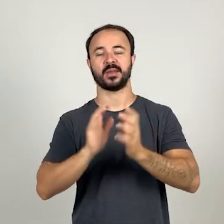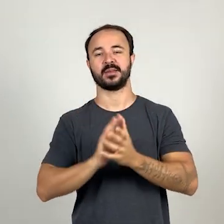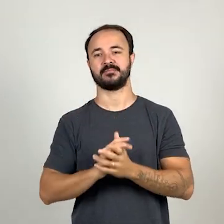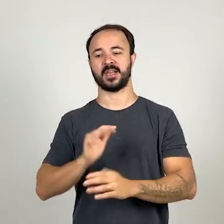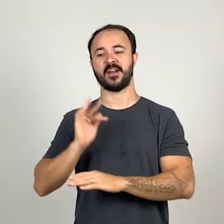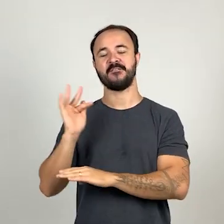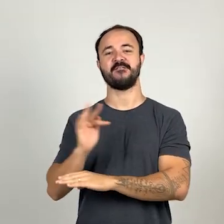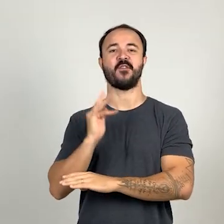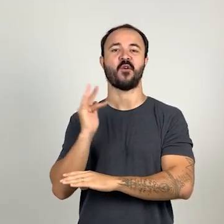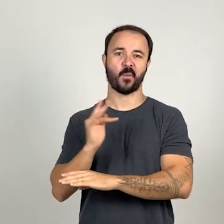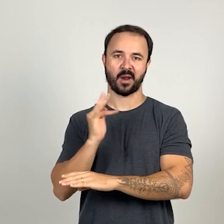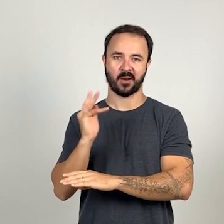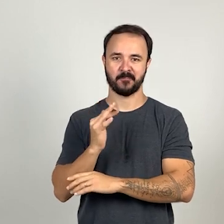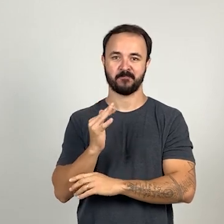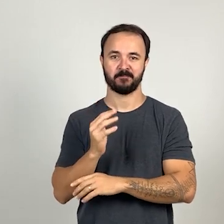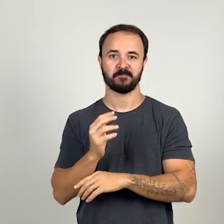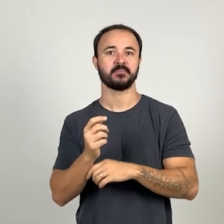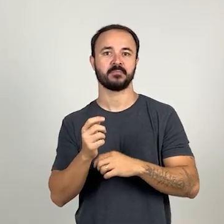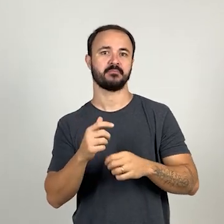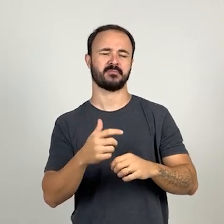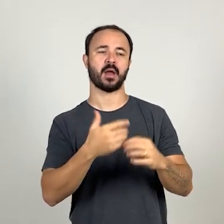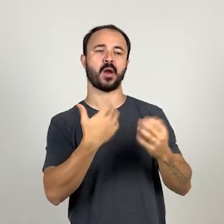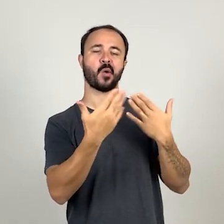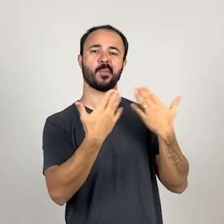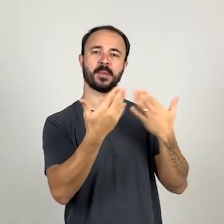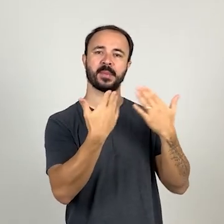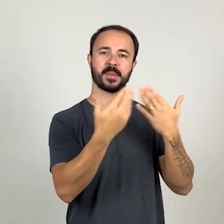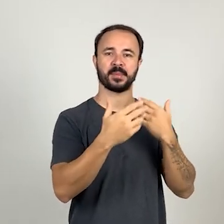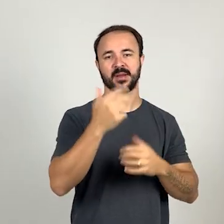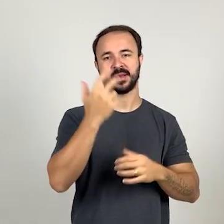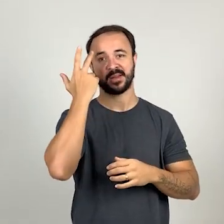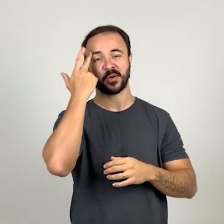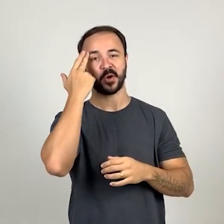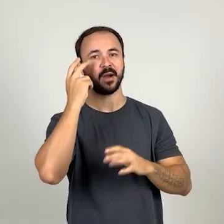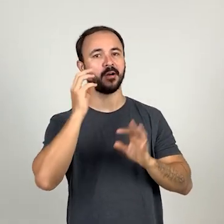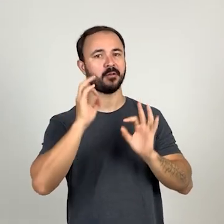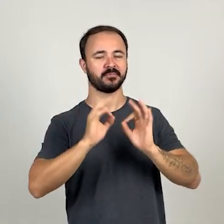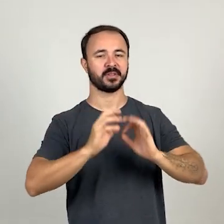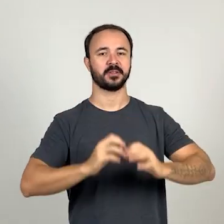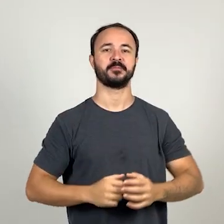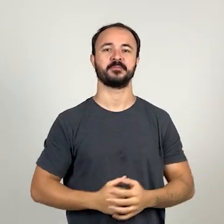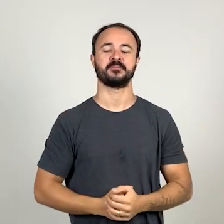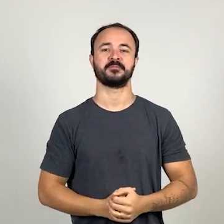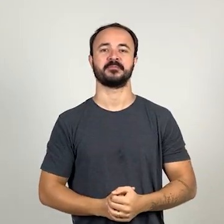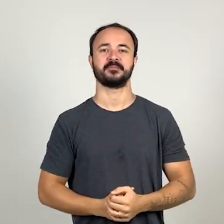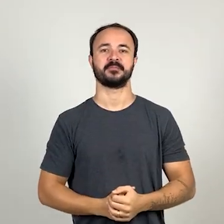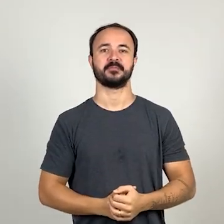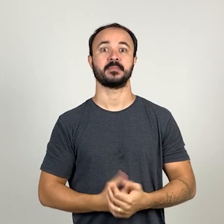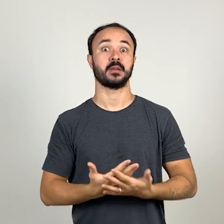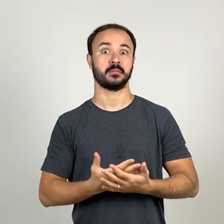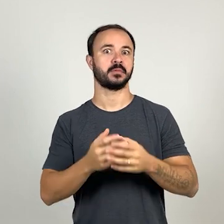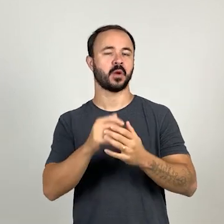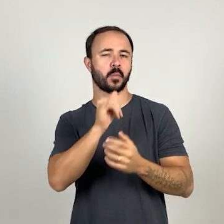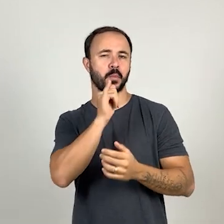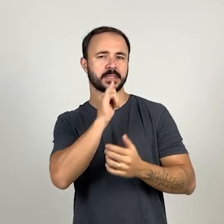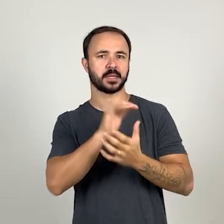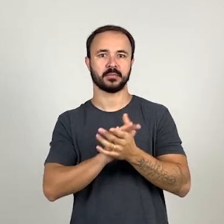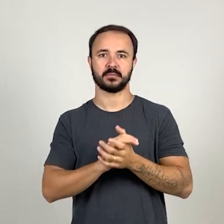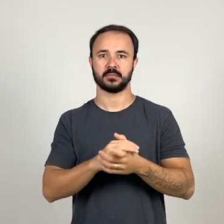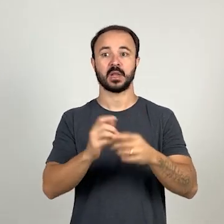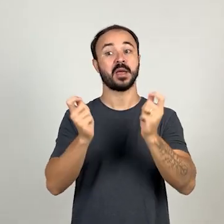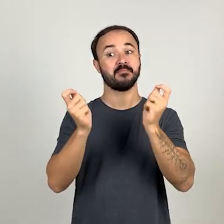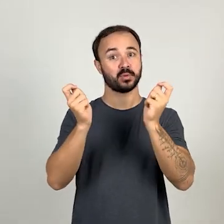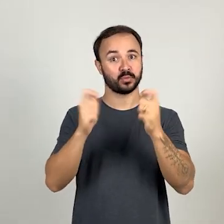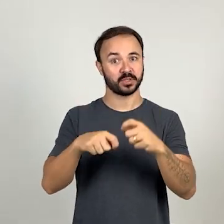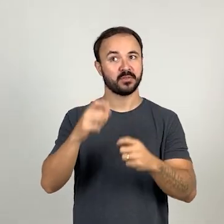quer transmitir na conversa. May, como possibilidade, it may rain tomorrow, uma possibilidade, pode